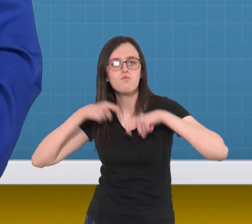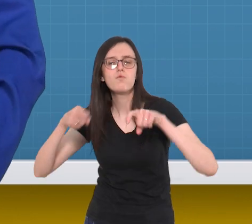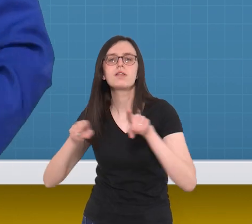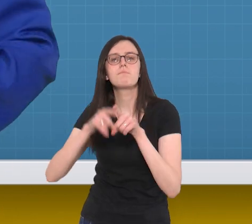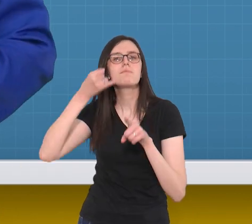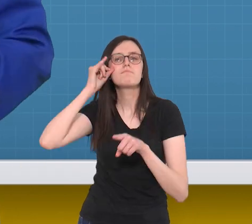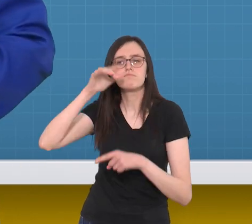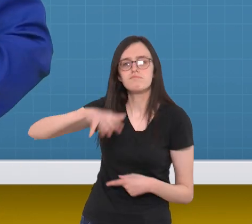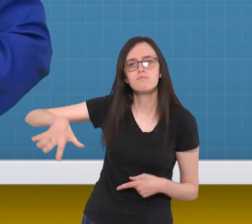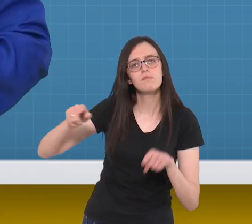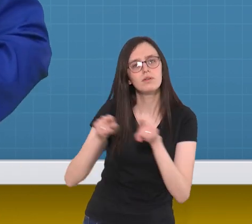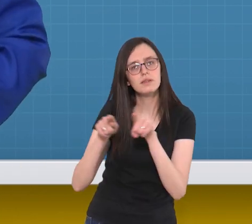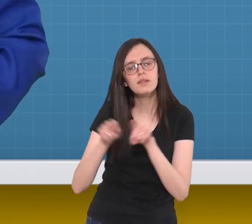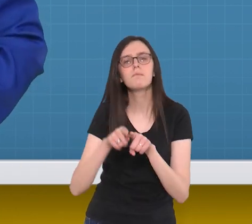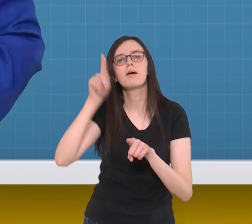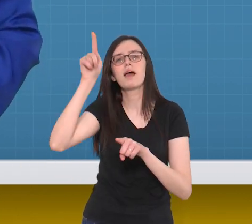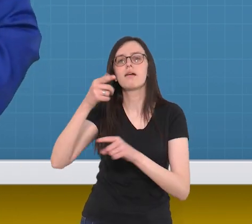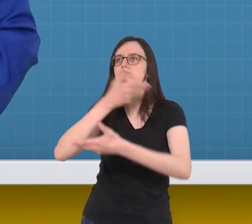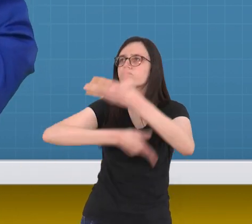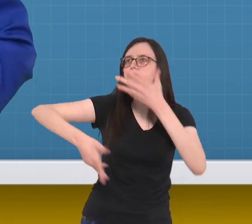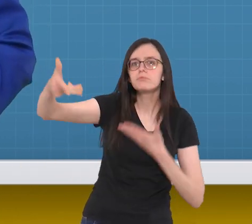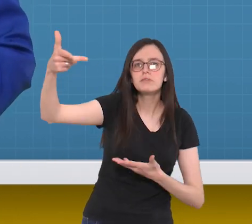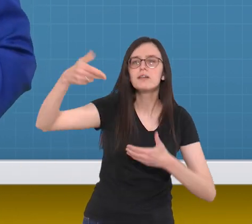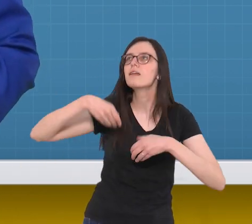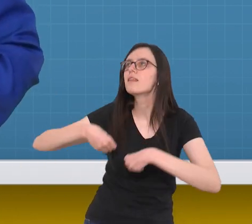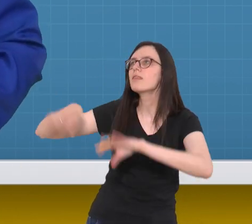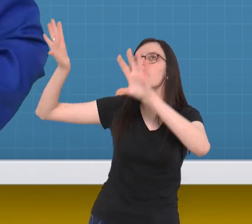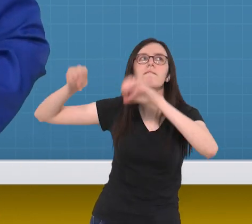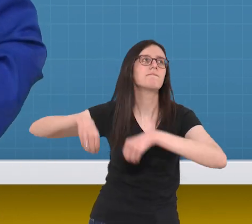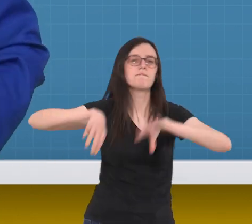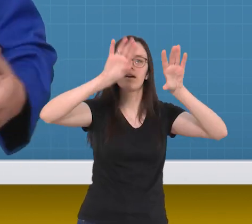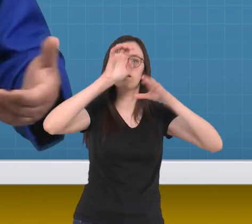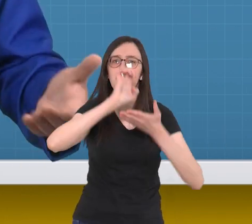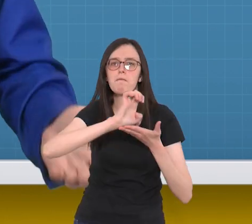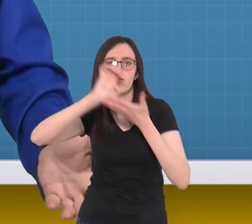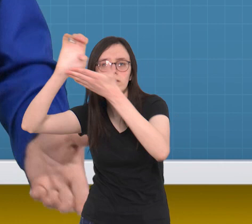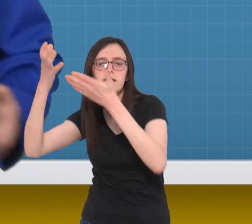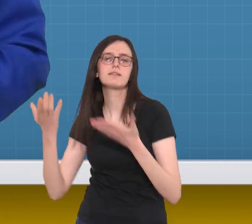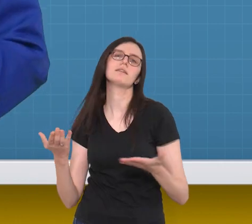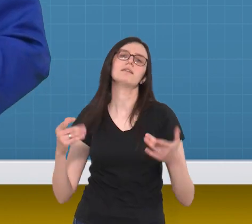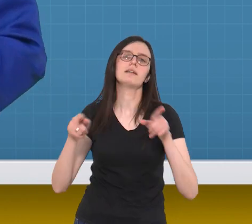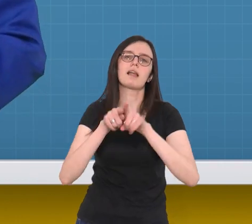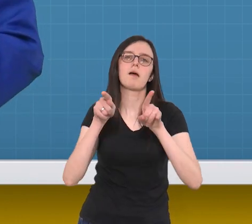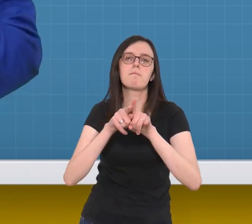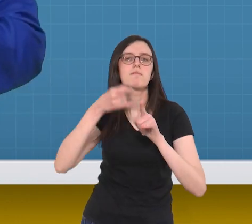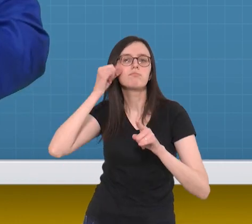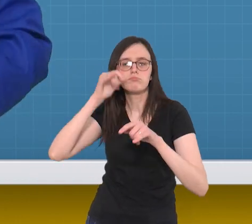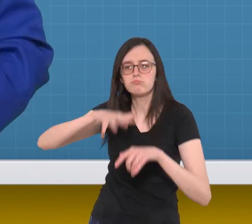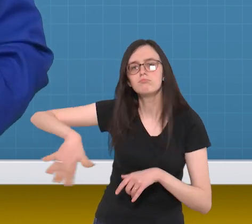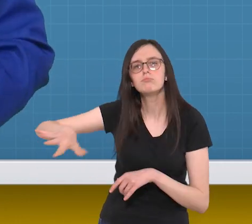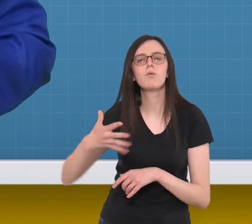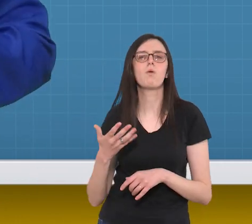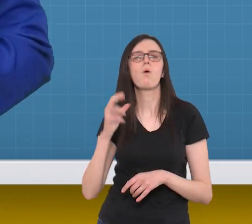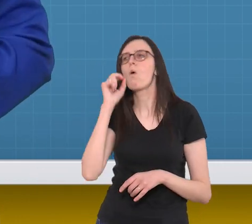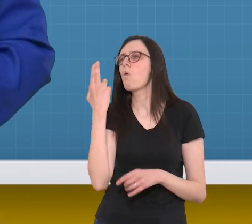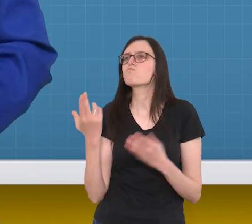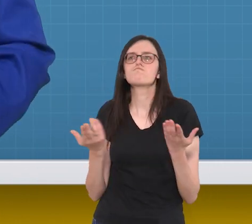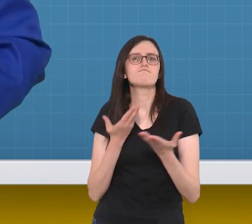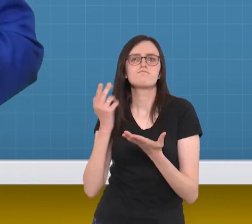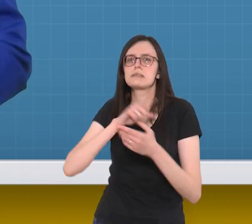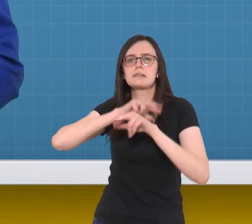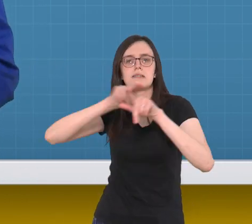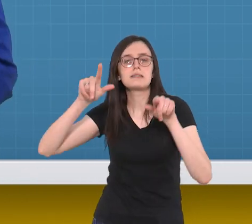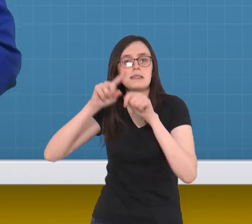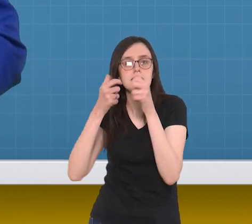ligada à pecuária, a exportação de produtos ligados à pecuária ou a produção de serviços